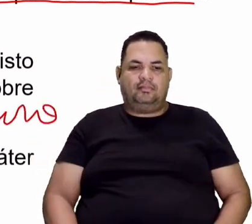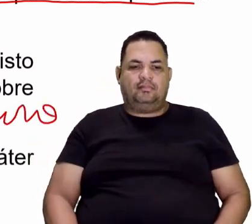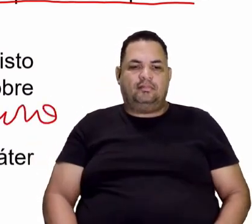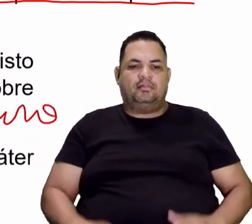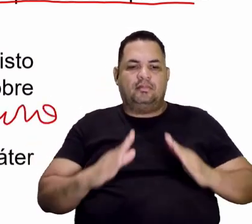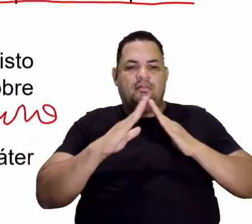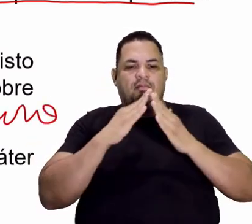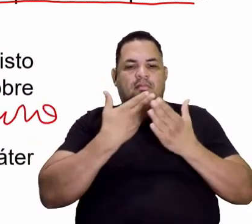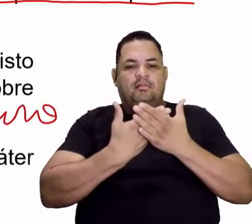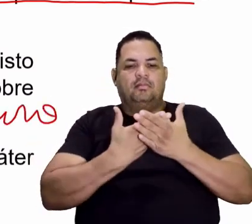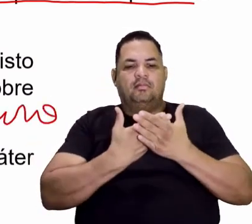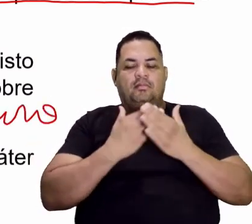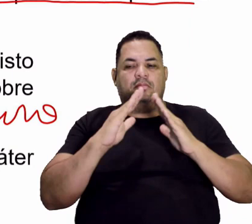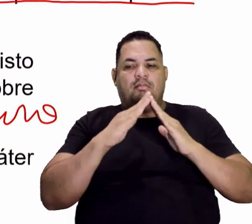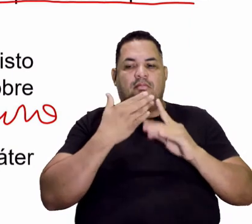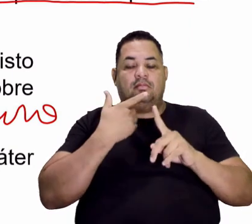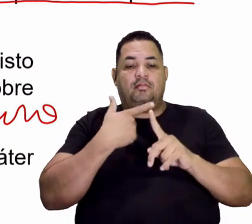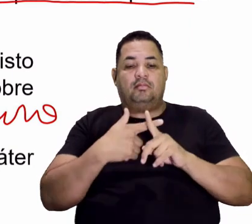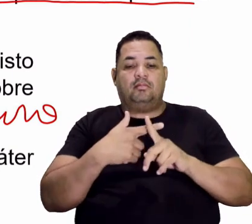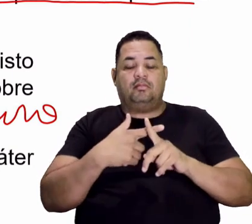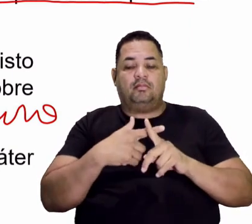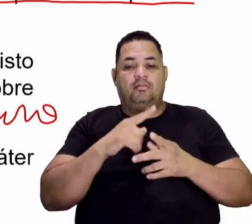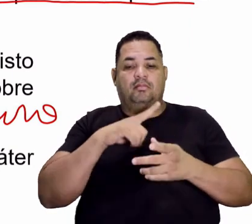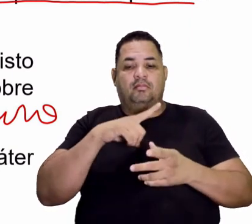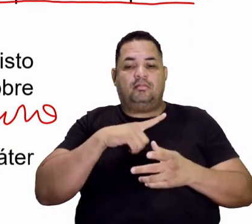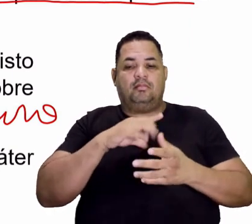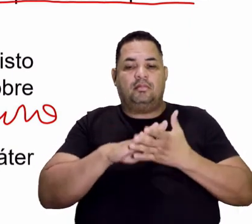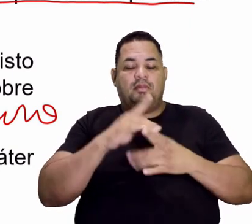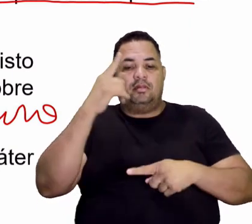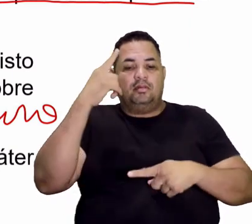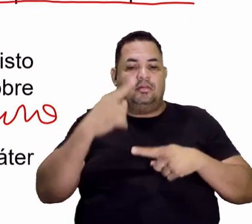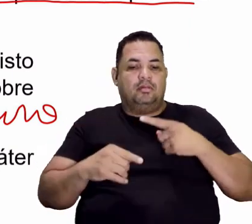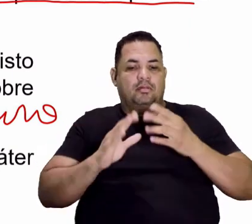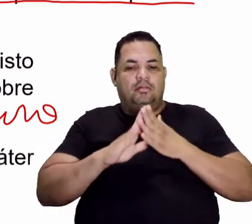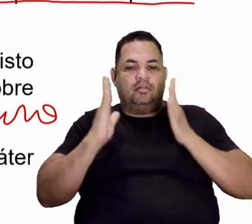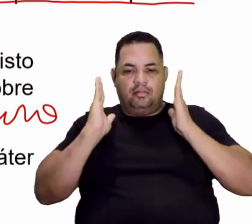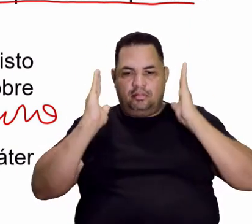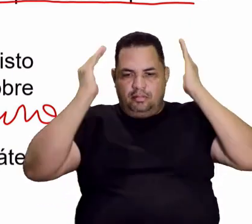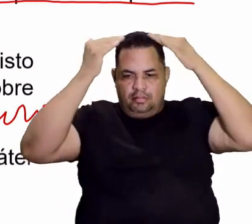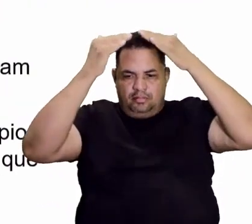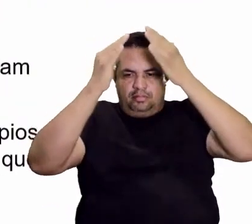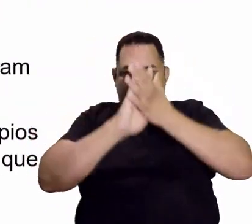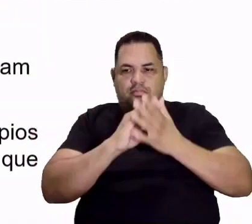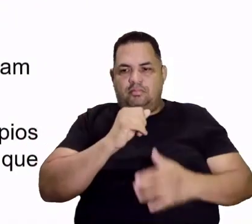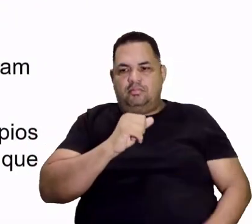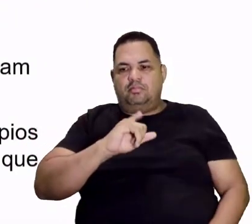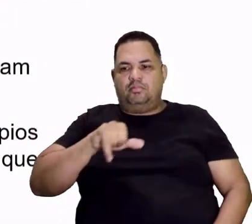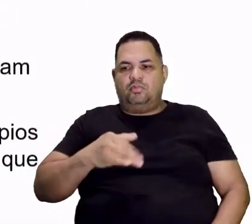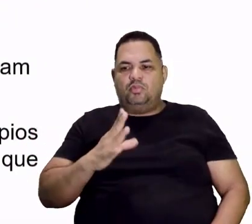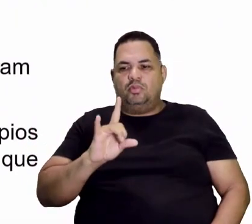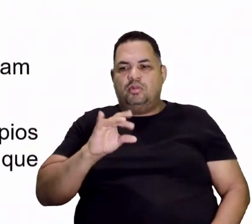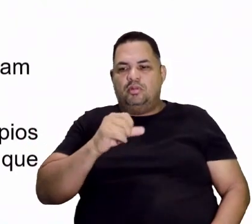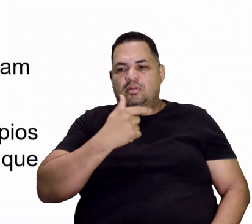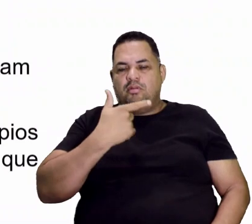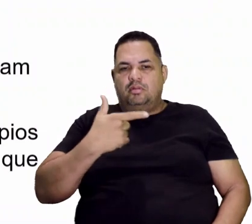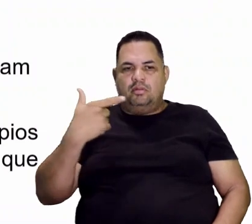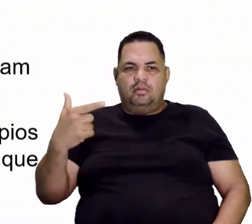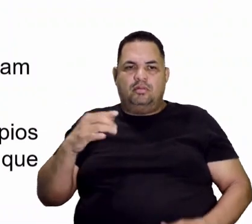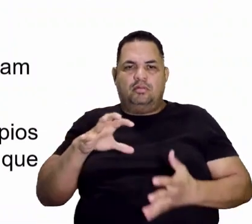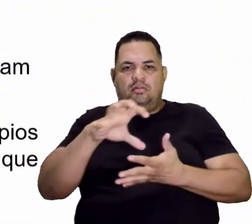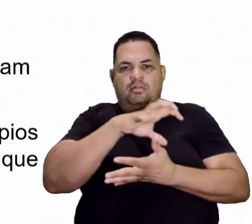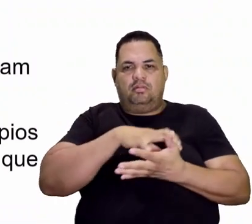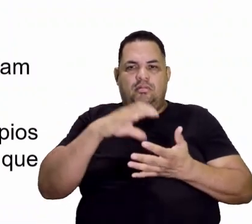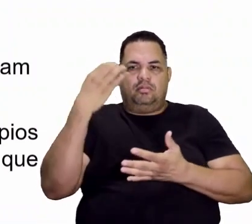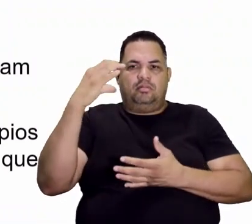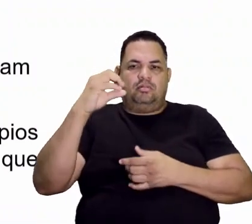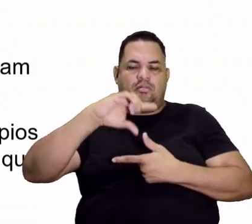Para a igreja, essas práticas tinham um caráter herético e foram proibidas pelo Papa João XXII. Revolução